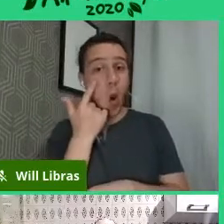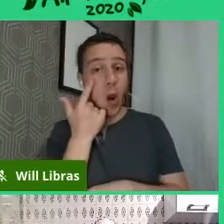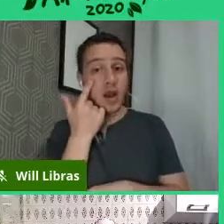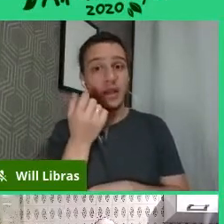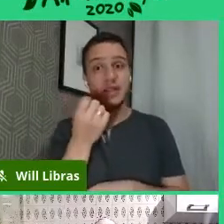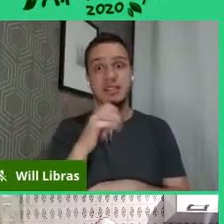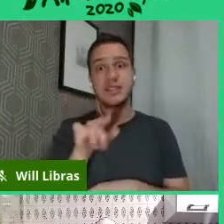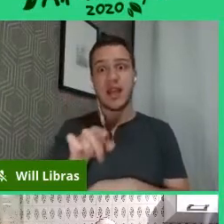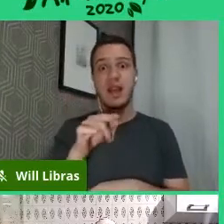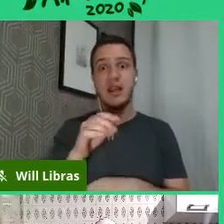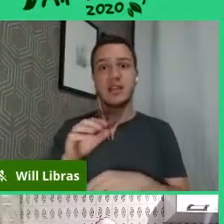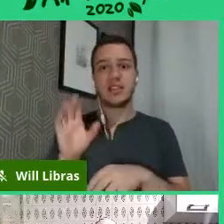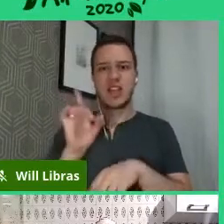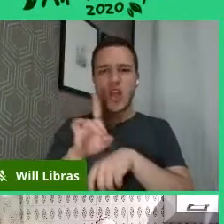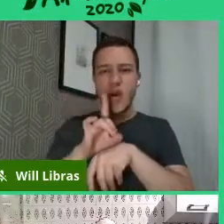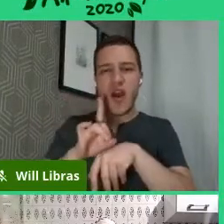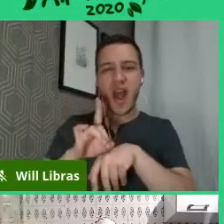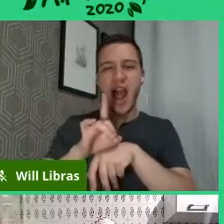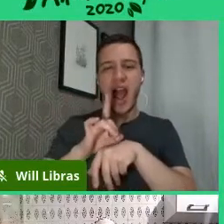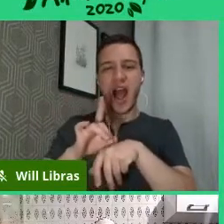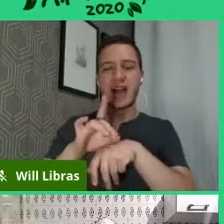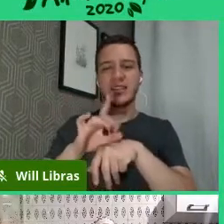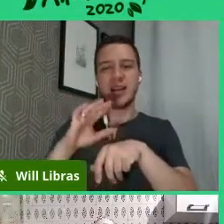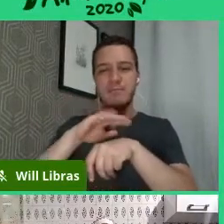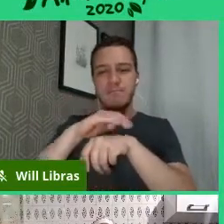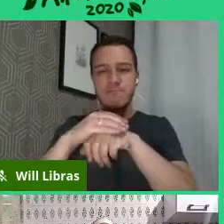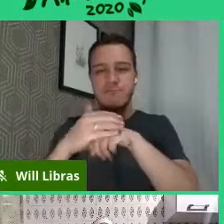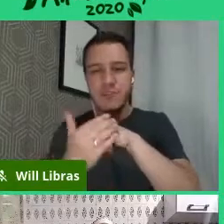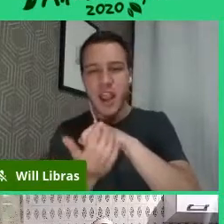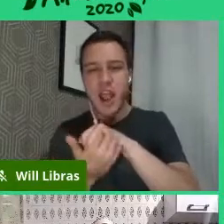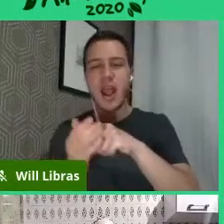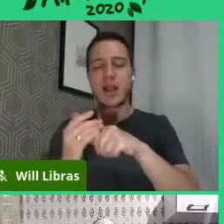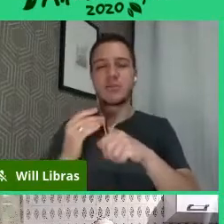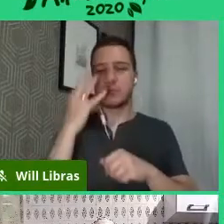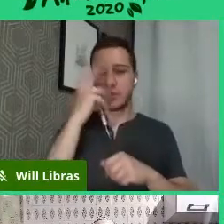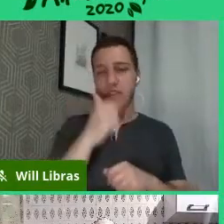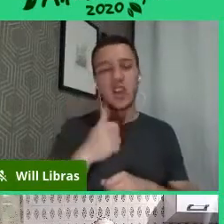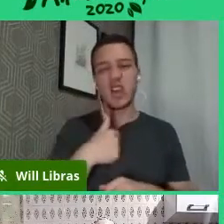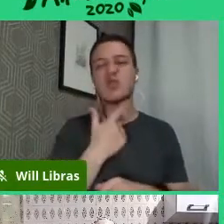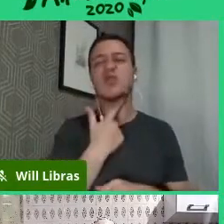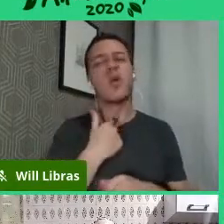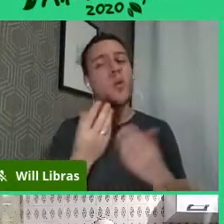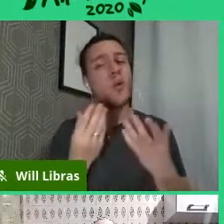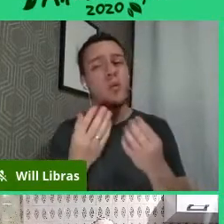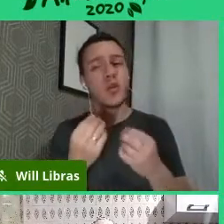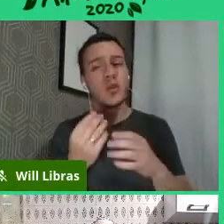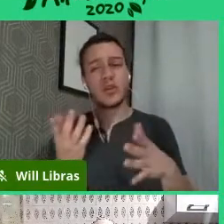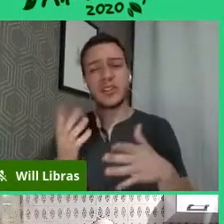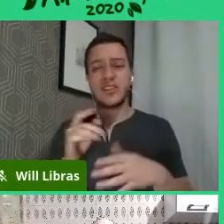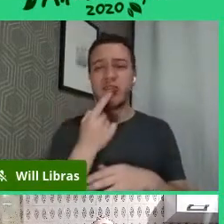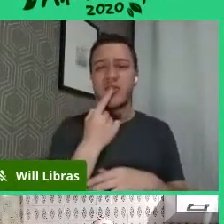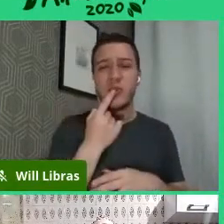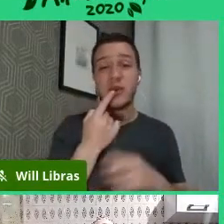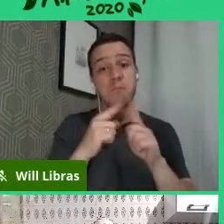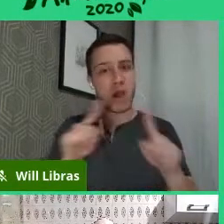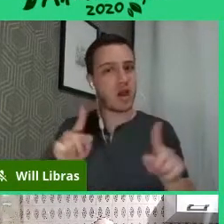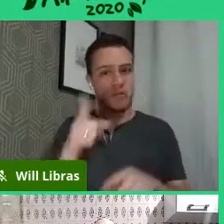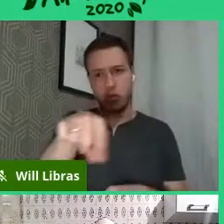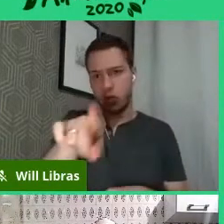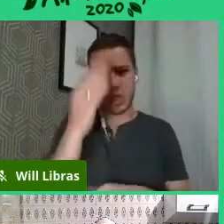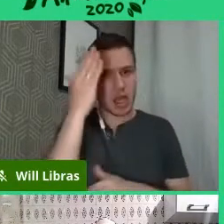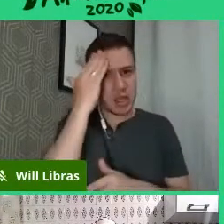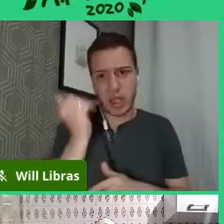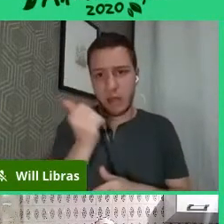torradinha. Eu não gosto dela muito crua. Então, vai conforme o gosto de vocês, de deixar no forno. Daí vocês podem ir olhando no